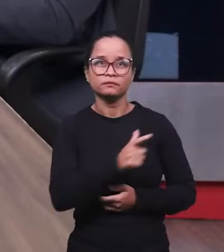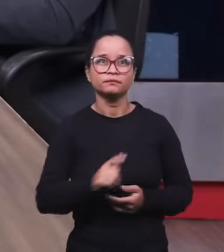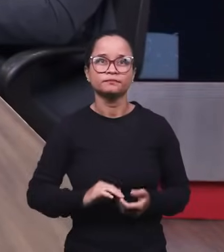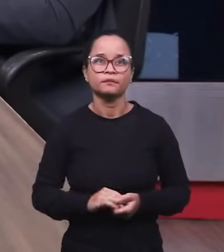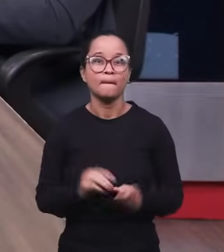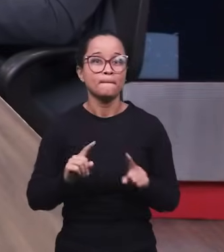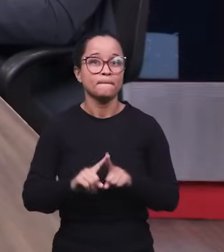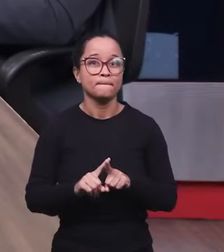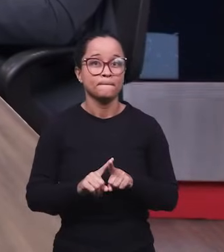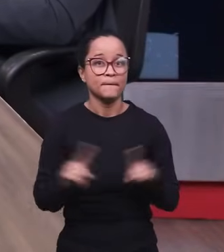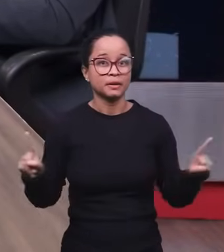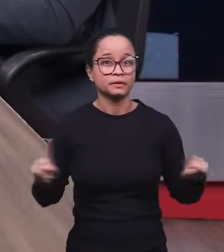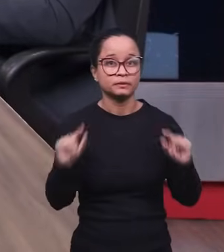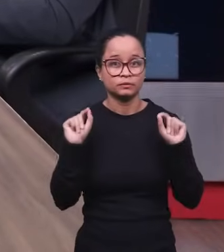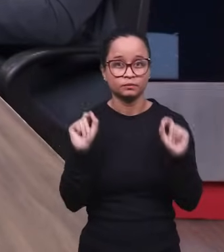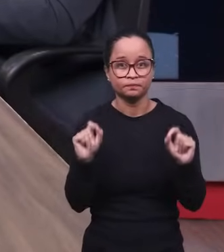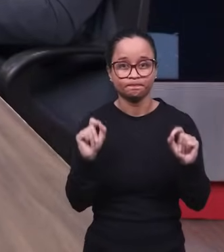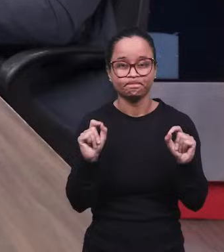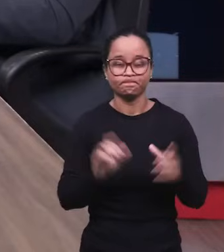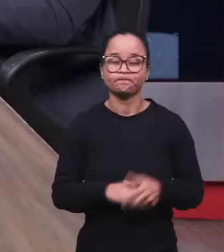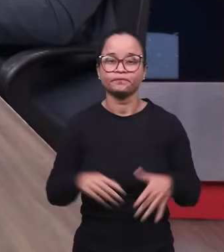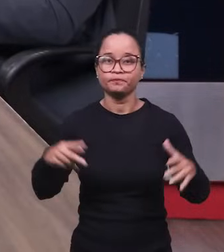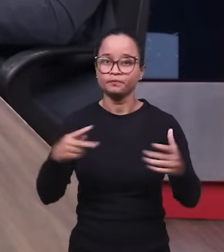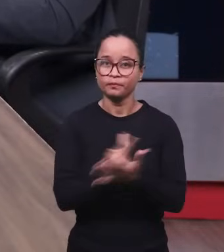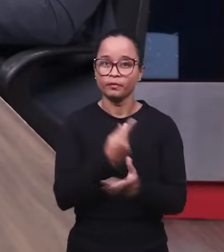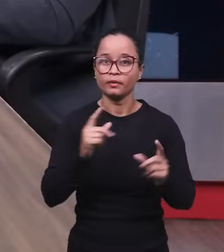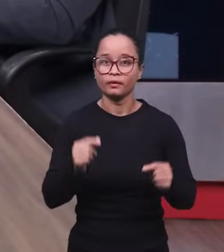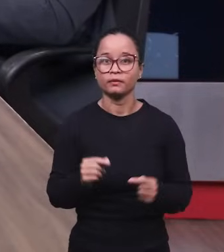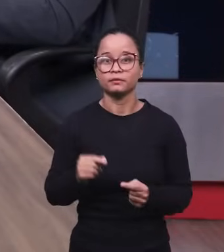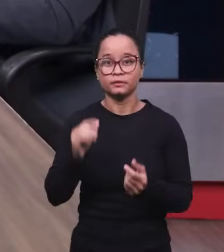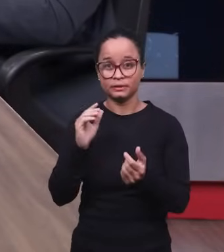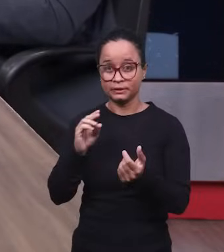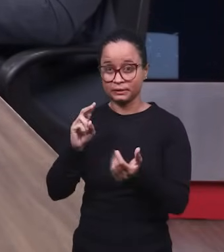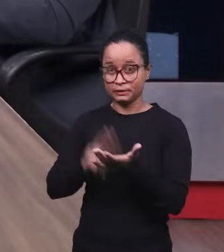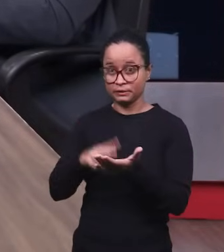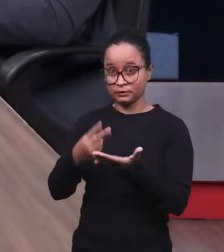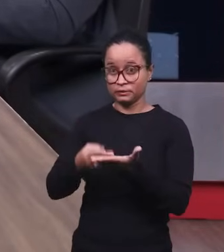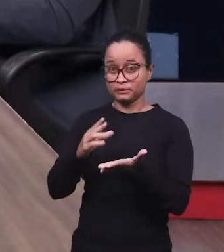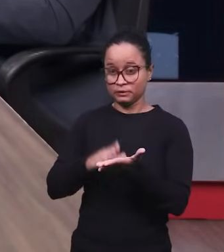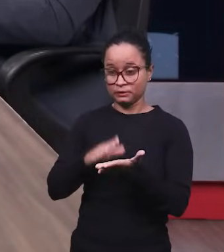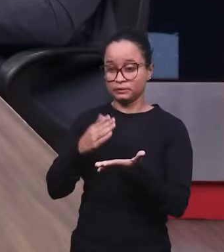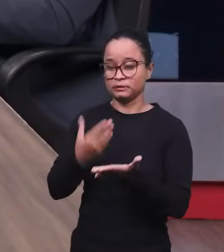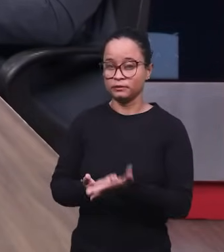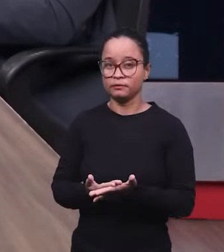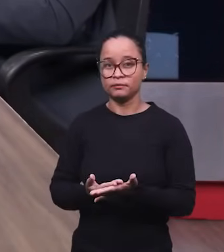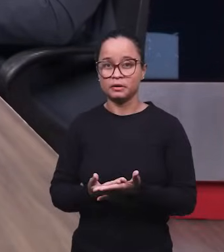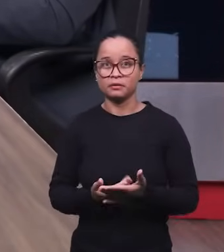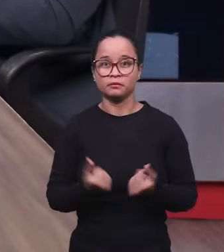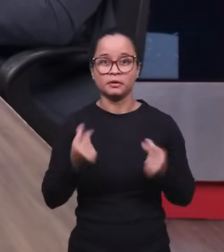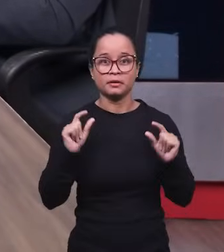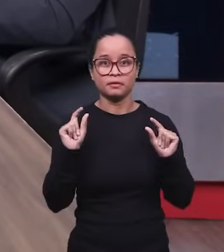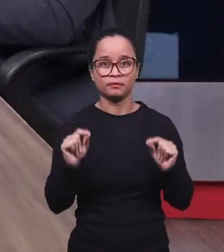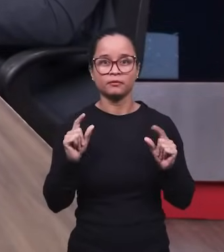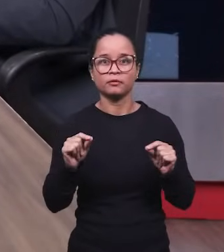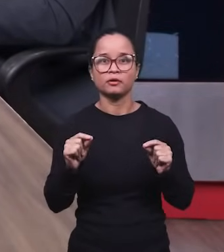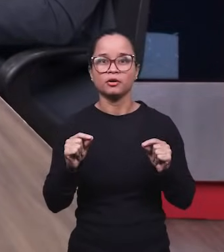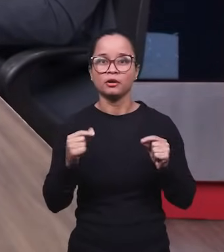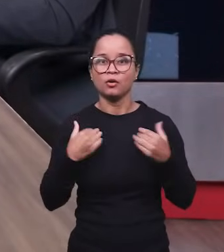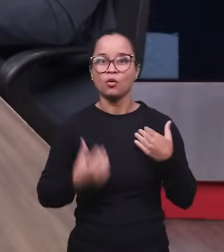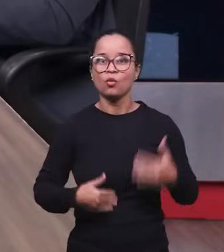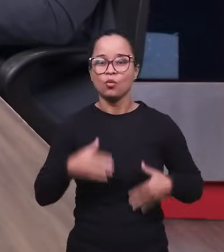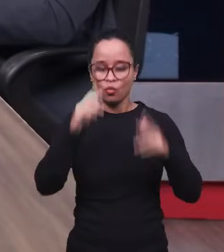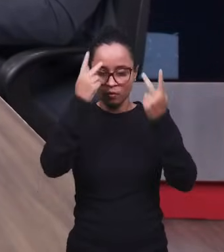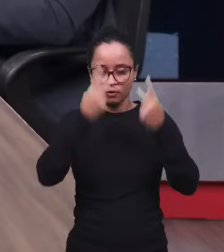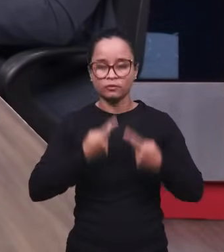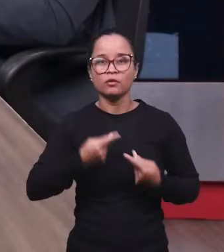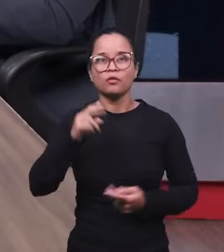que enfrentar. Mas o que é notável é que essa tradução, que ainda é de forma física, sim, o nosso propósito é